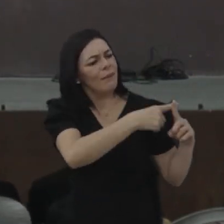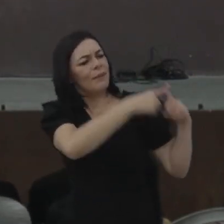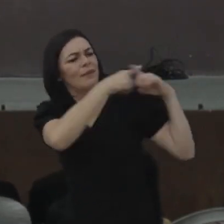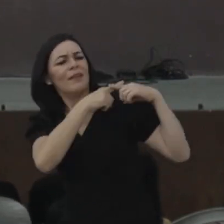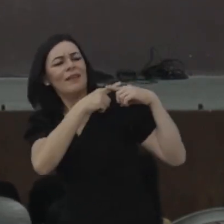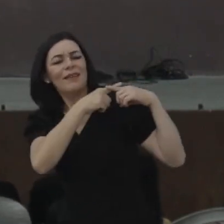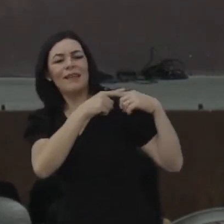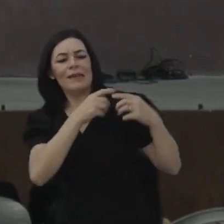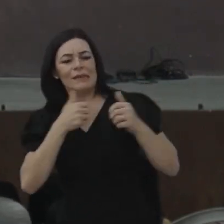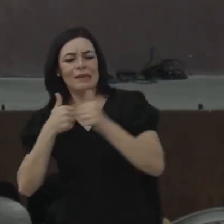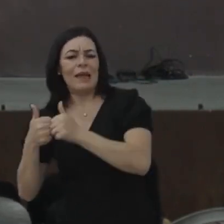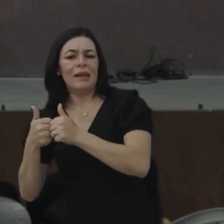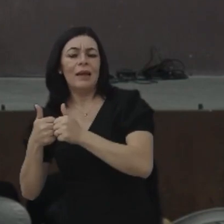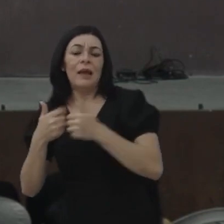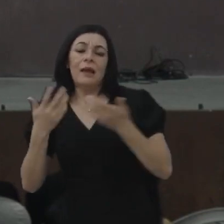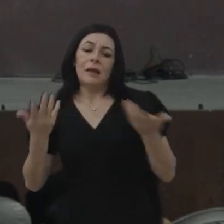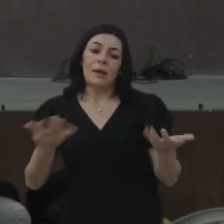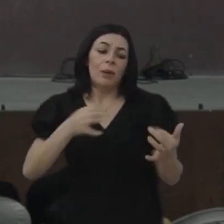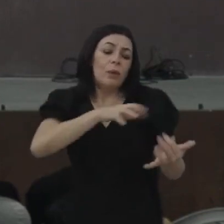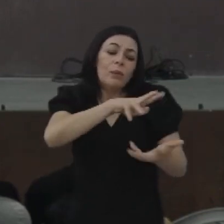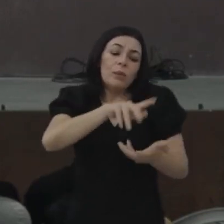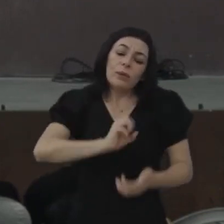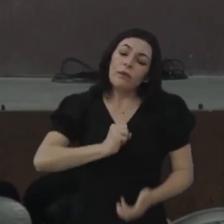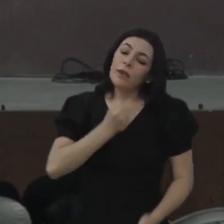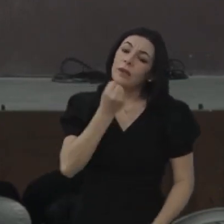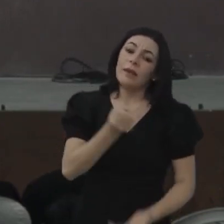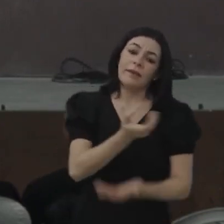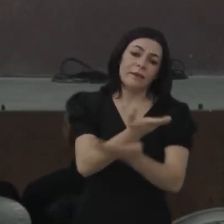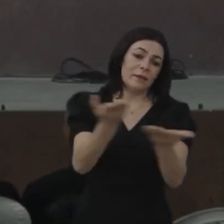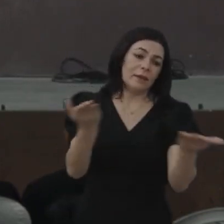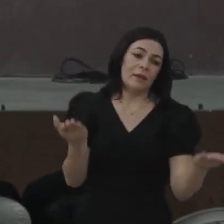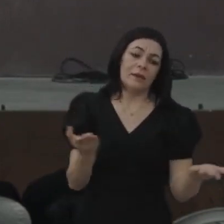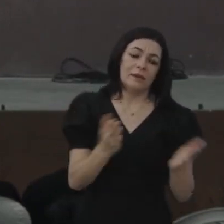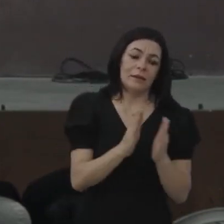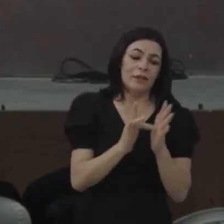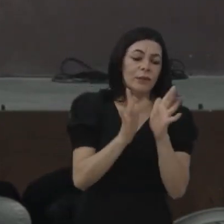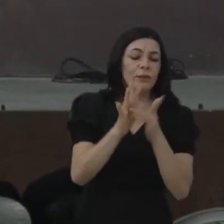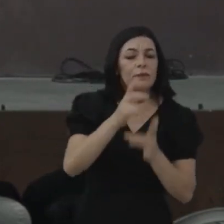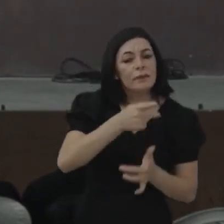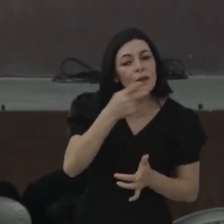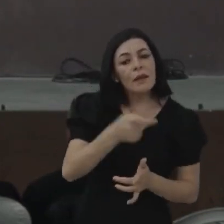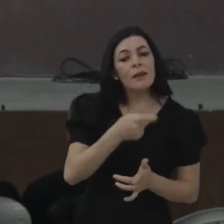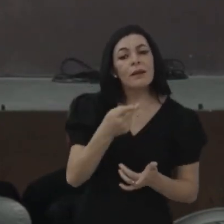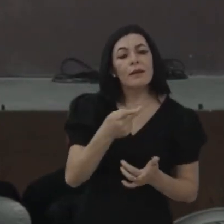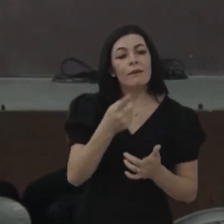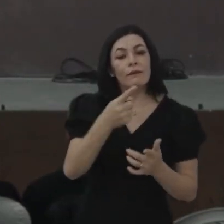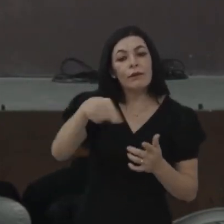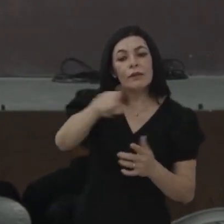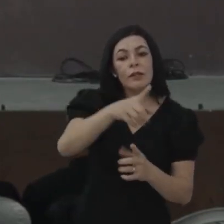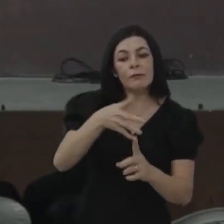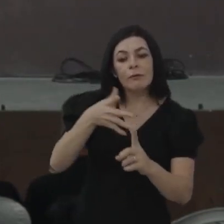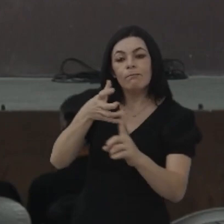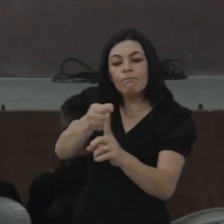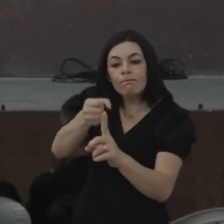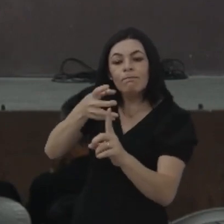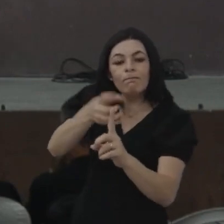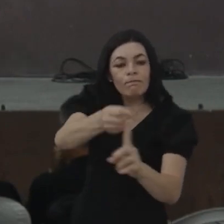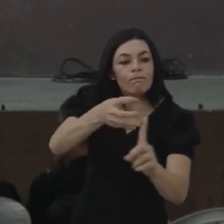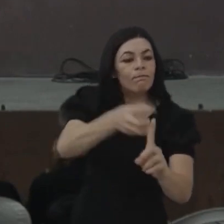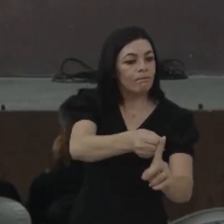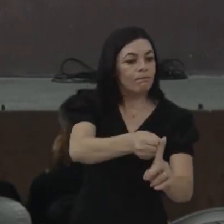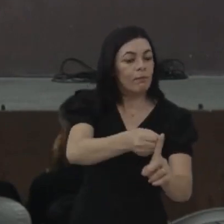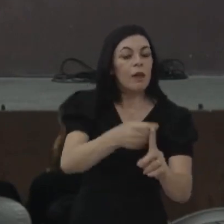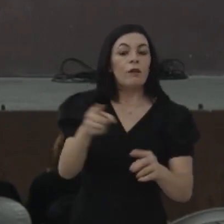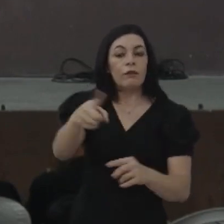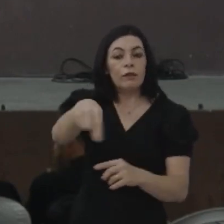diz. O mundo vai odiar vocês, é isso que Jesus diz. Vocês vão ser perseguidos por minha causa, é isso que Jesus diz. Aqueles que